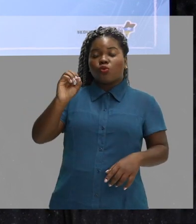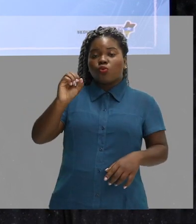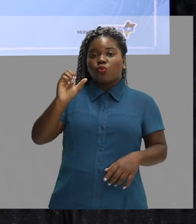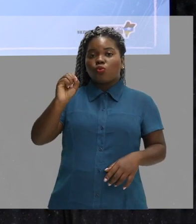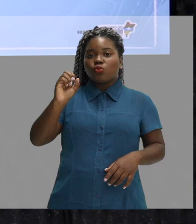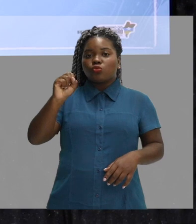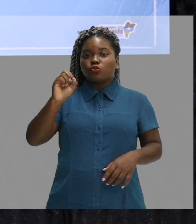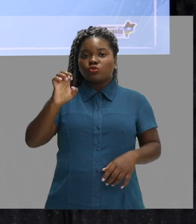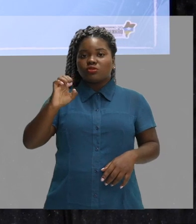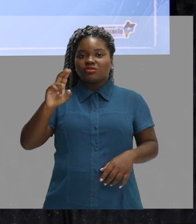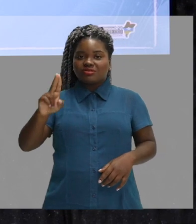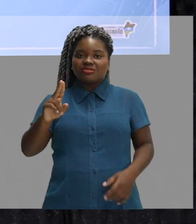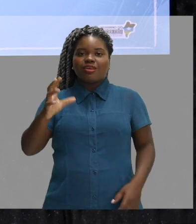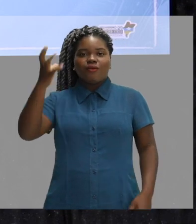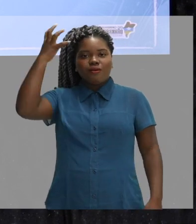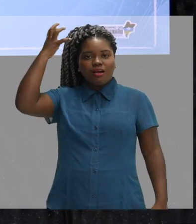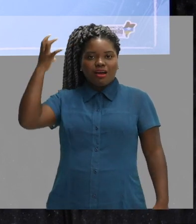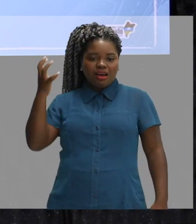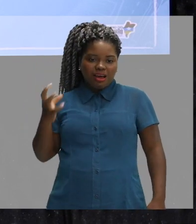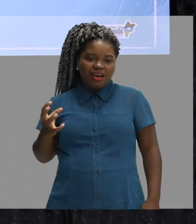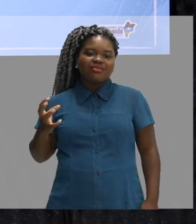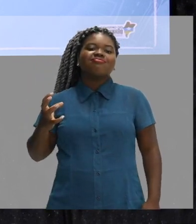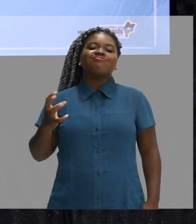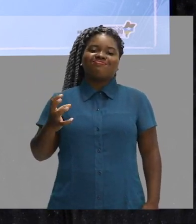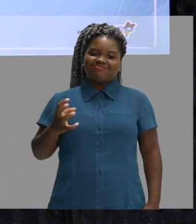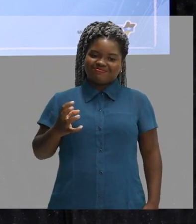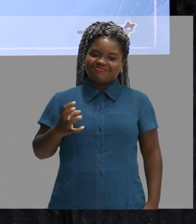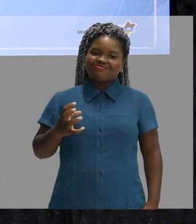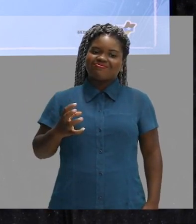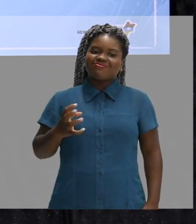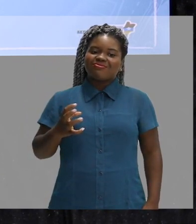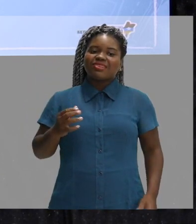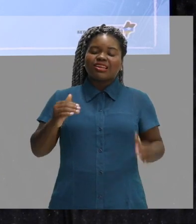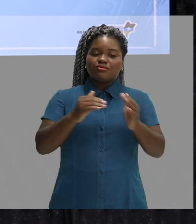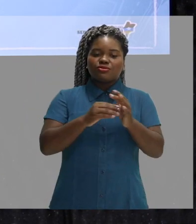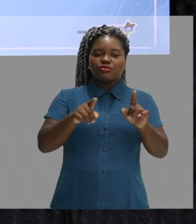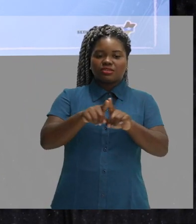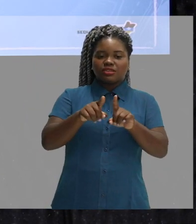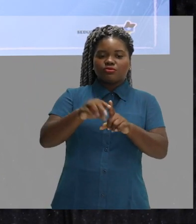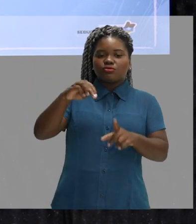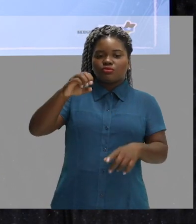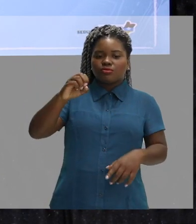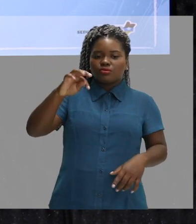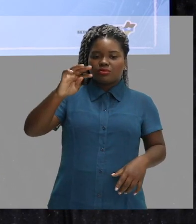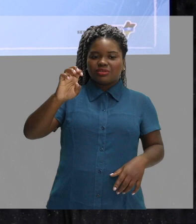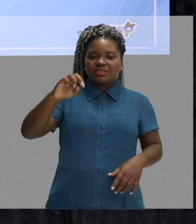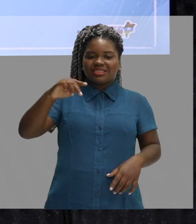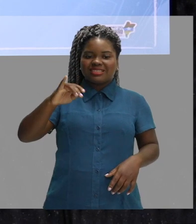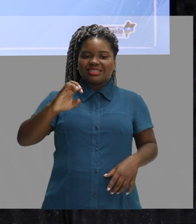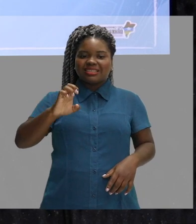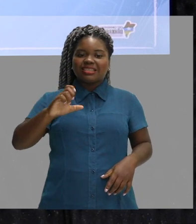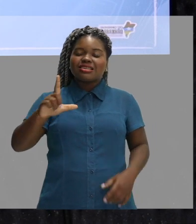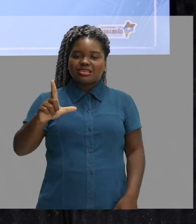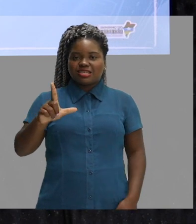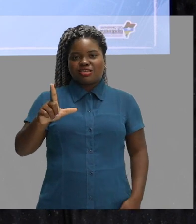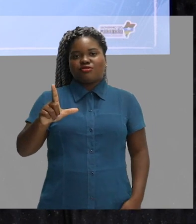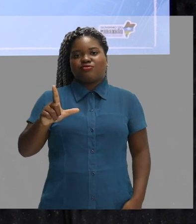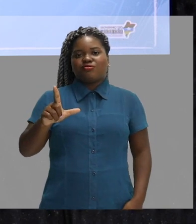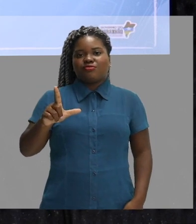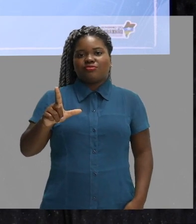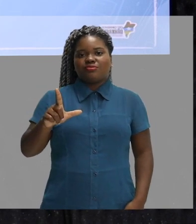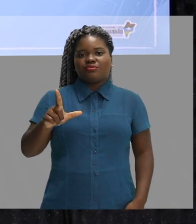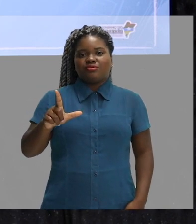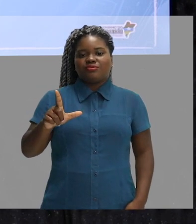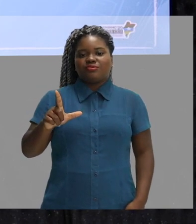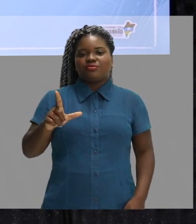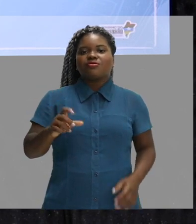democracia participativa. E, por último, vamos tratar sobre as ideias de Montesquieu e a tripartição do poder,